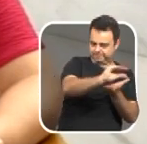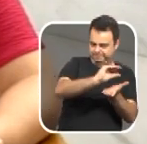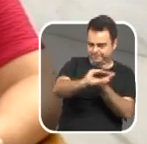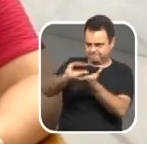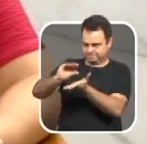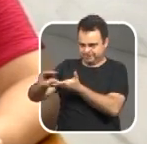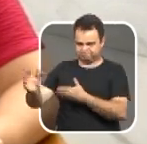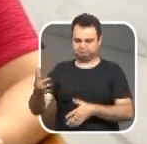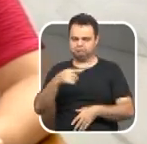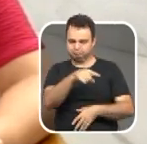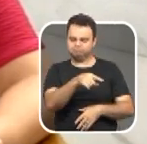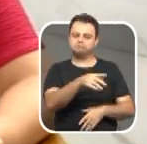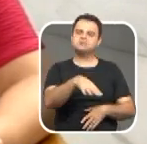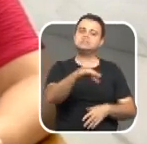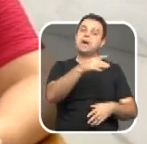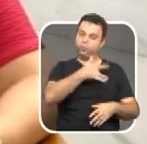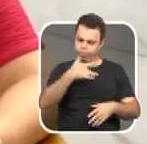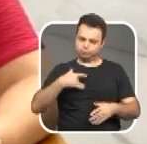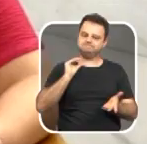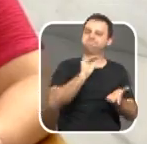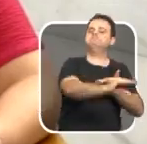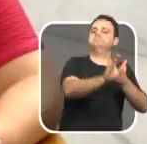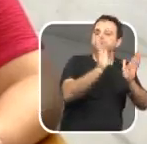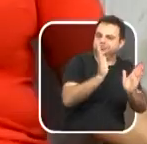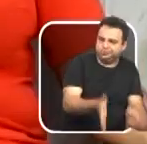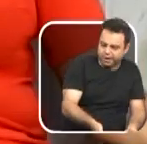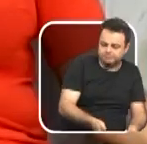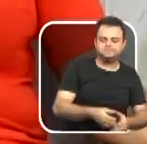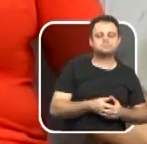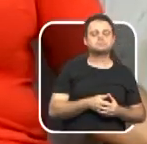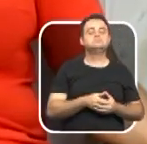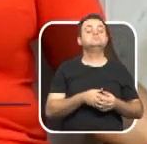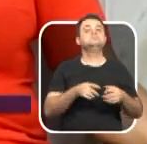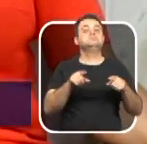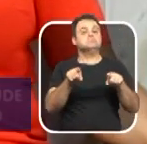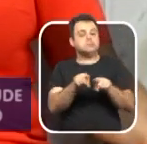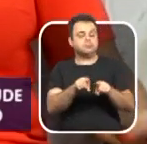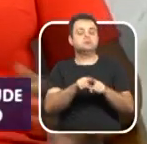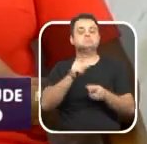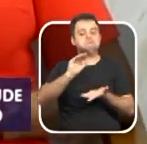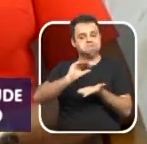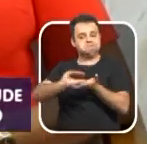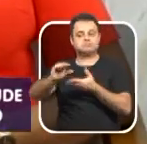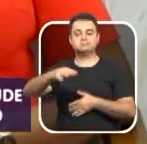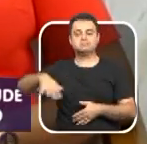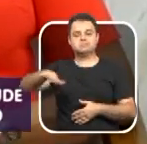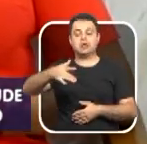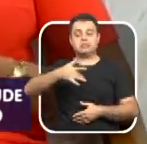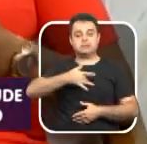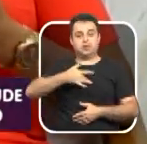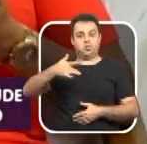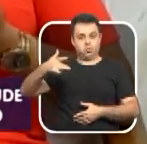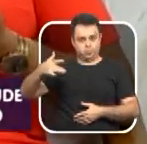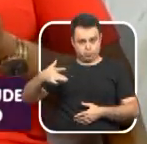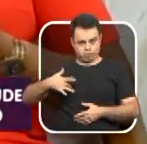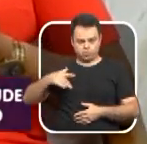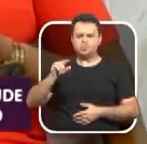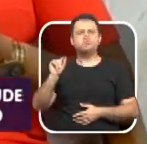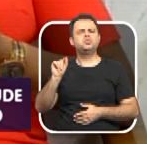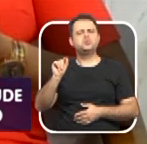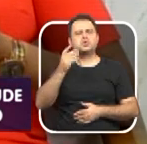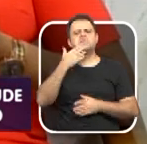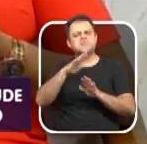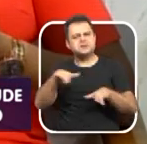para a questão da saúde ocular das crianças. Olha, esse sempre foi um sonho meu, porque como eu vivo,